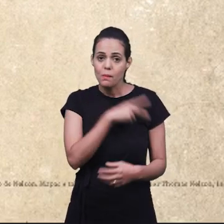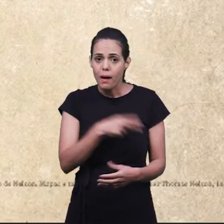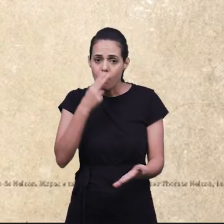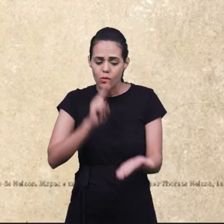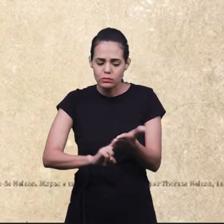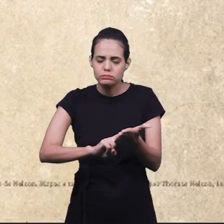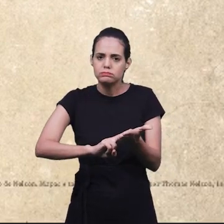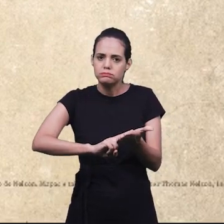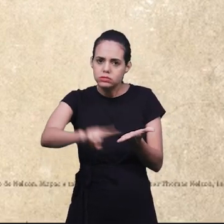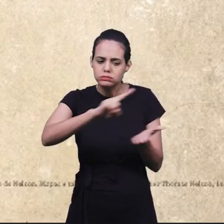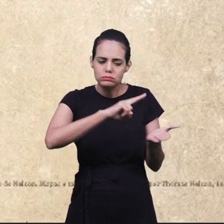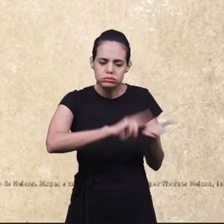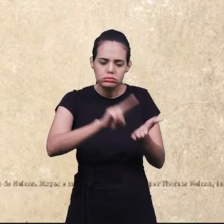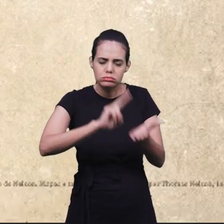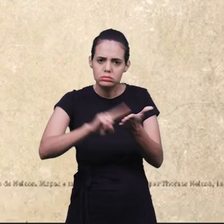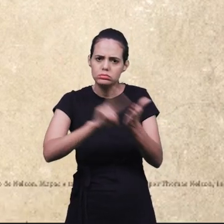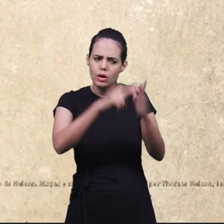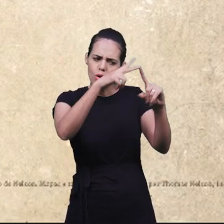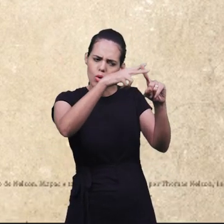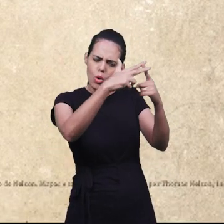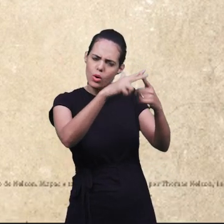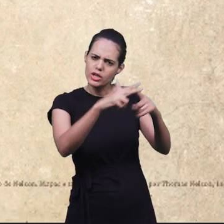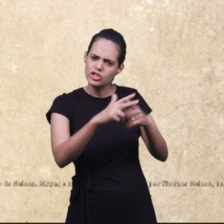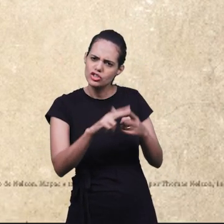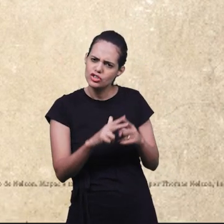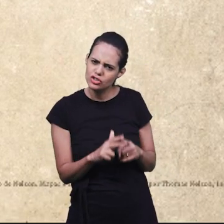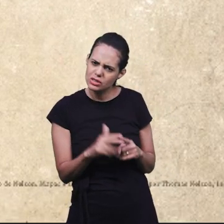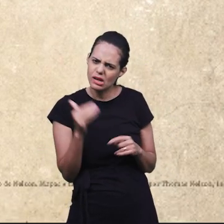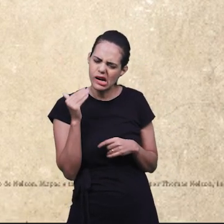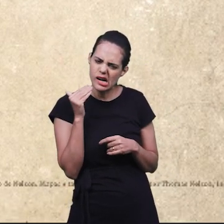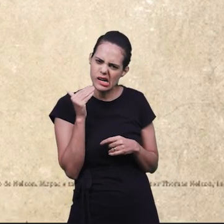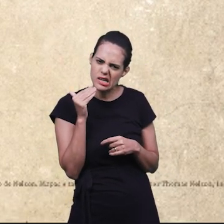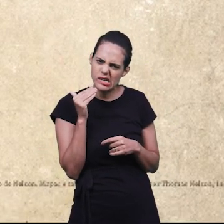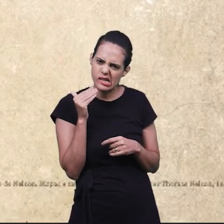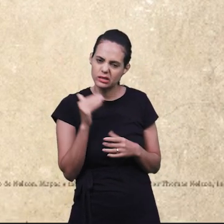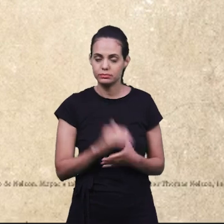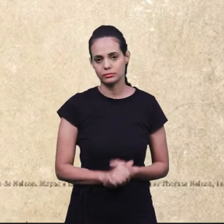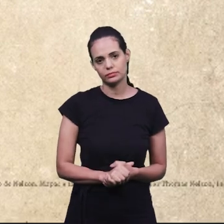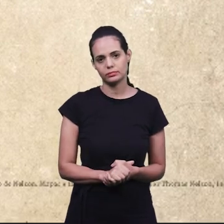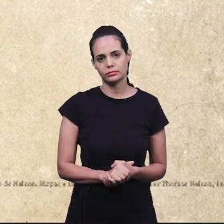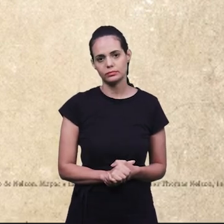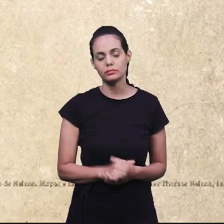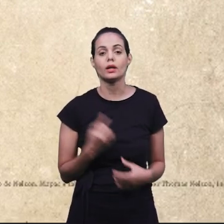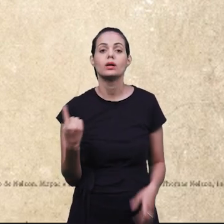as cartas doutrinando e corrigindo certas distorções.